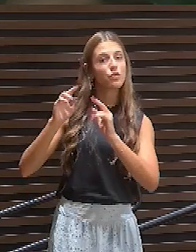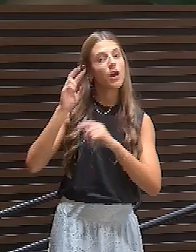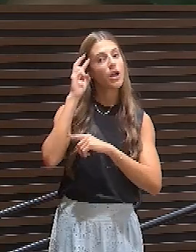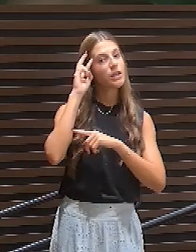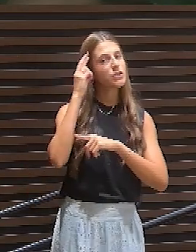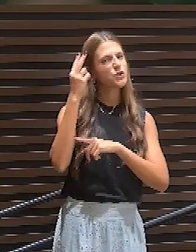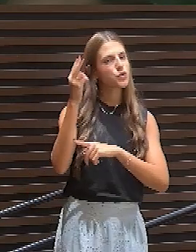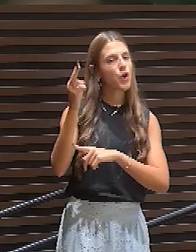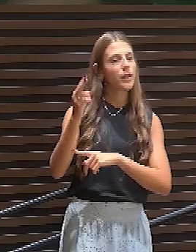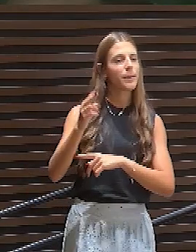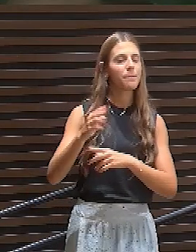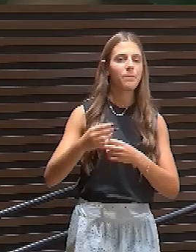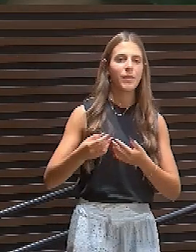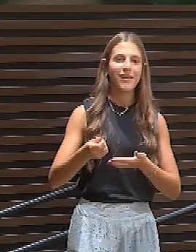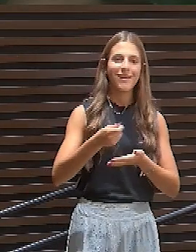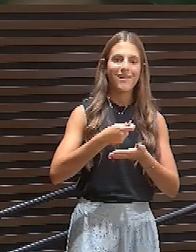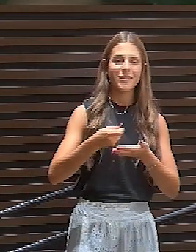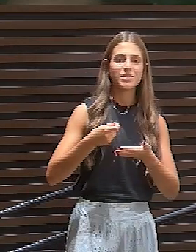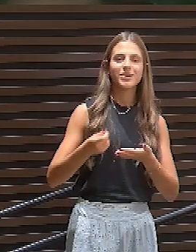em